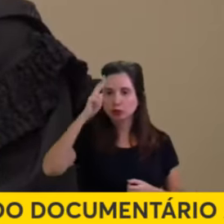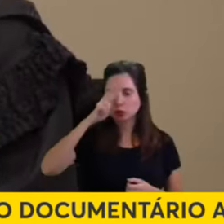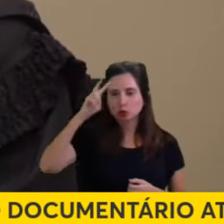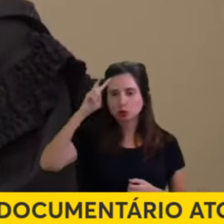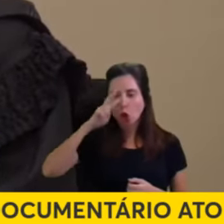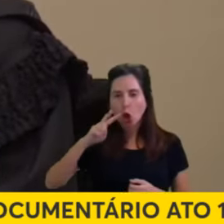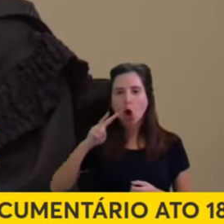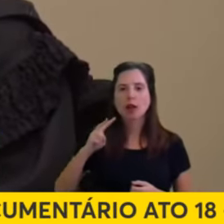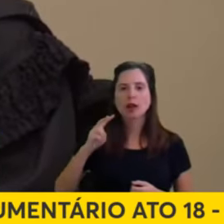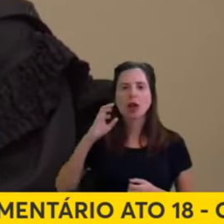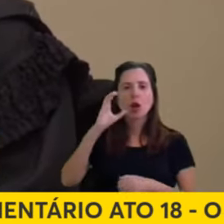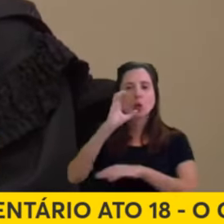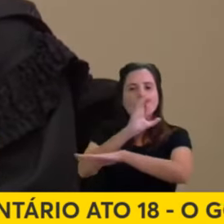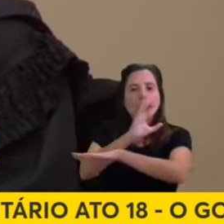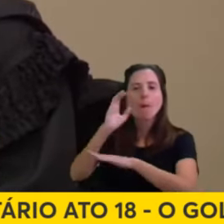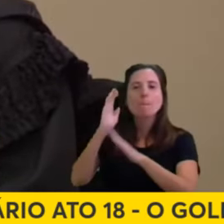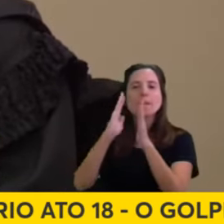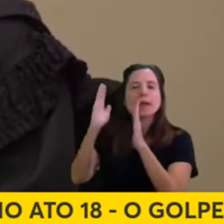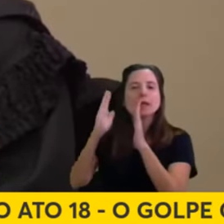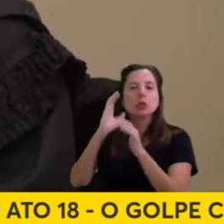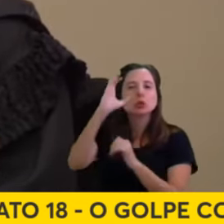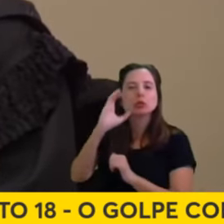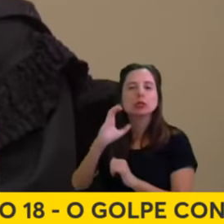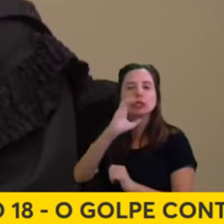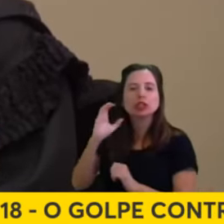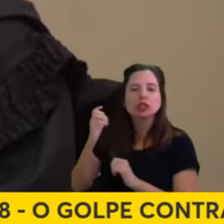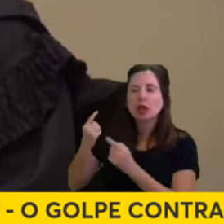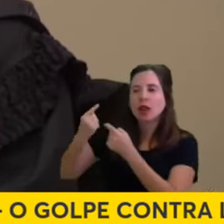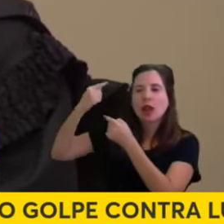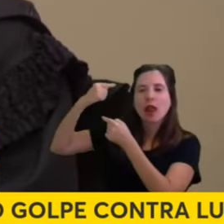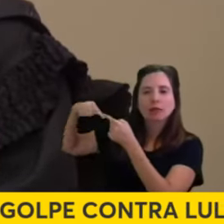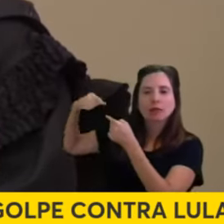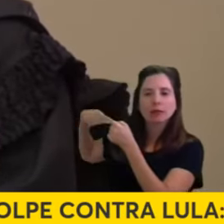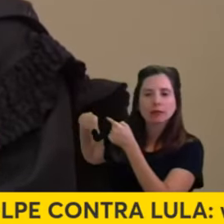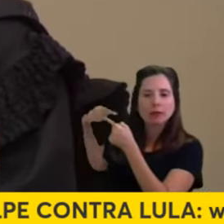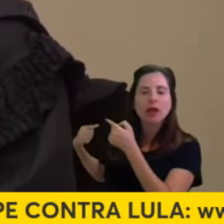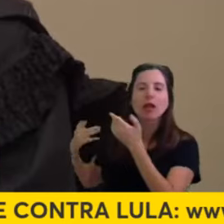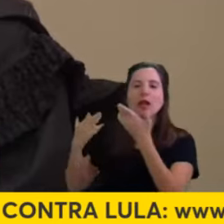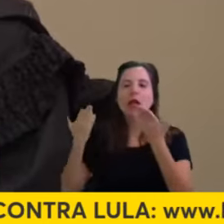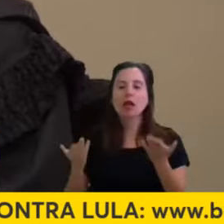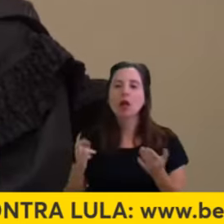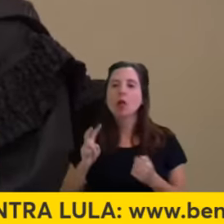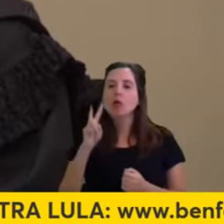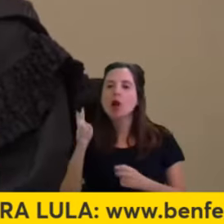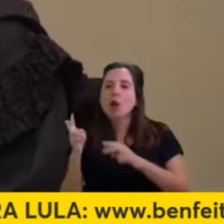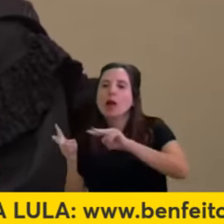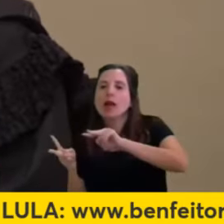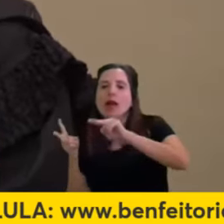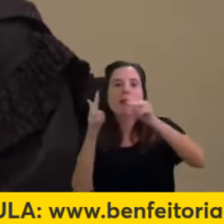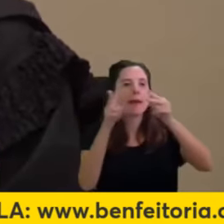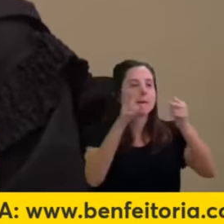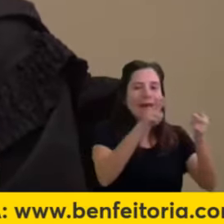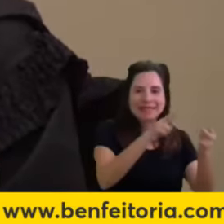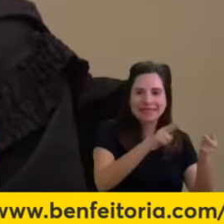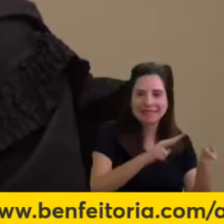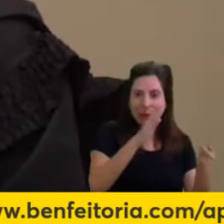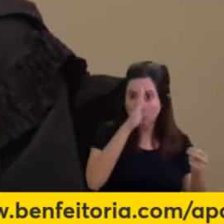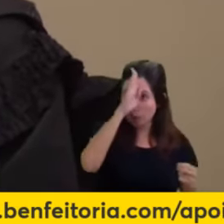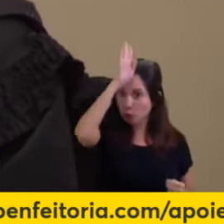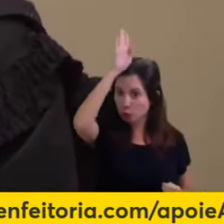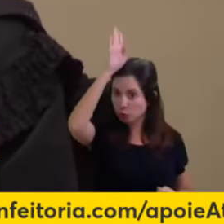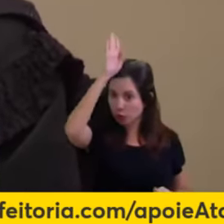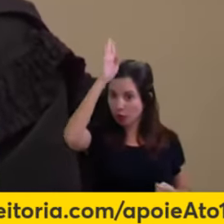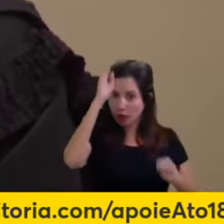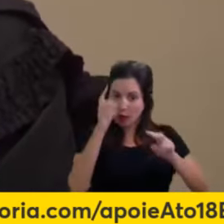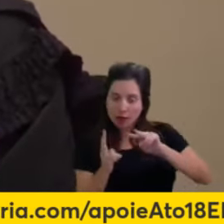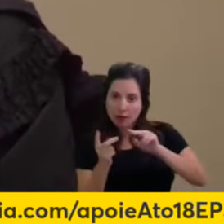direito à política análise jurídica do julgamento do aborto compilação sobre valores passados pelo governo bolsonaro a igrejas evangélicas relatório